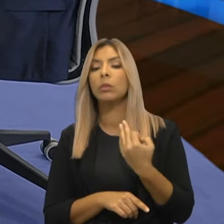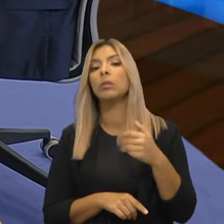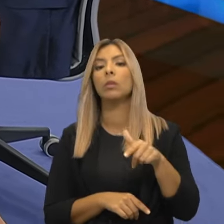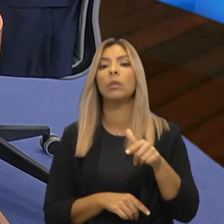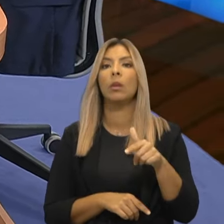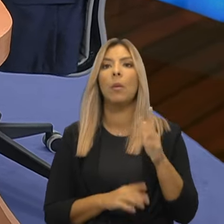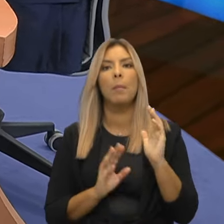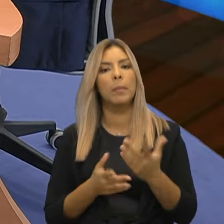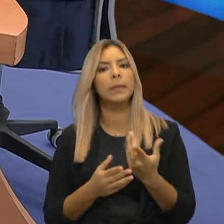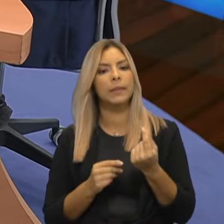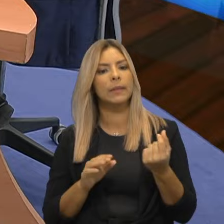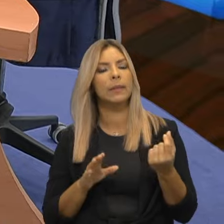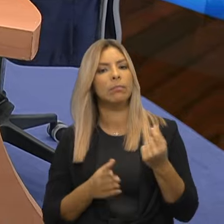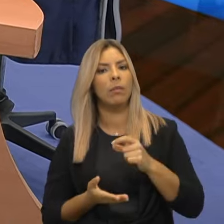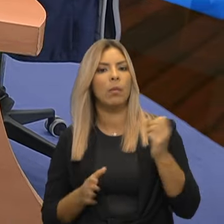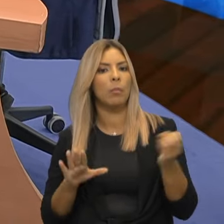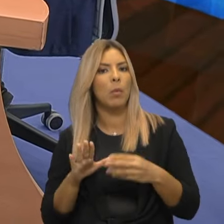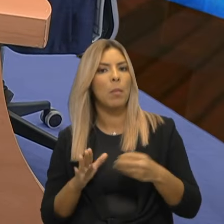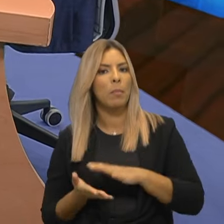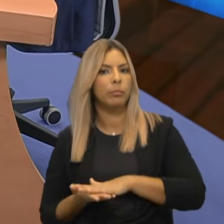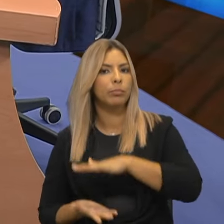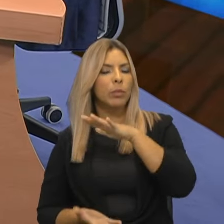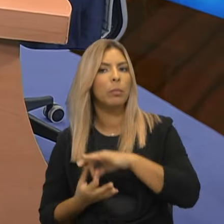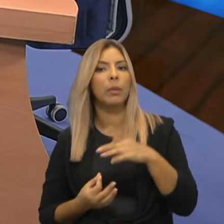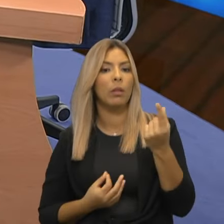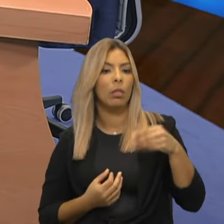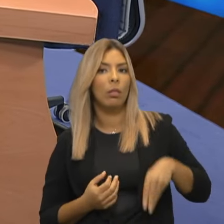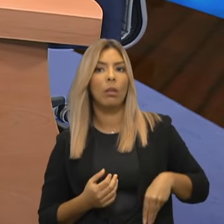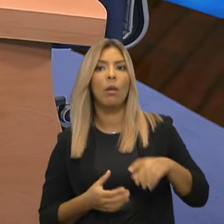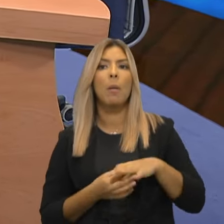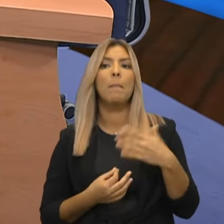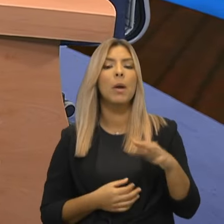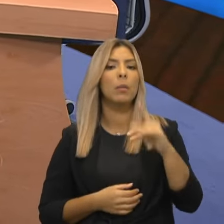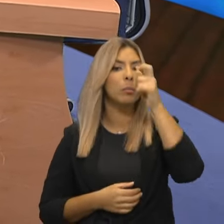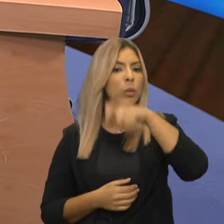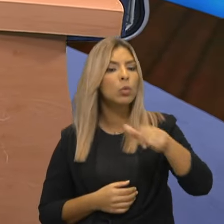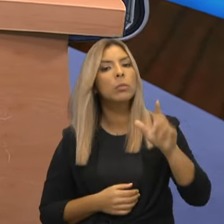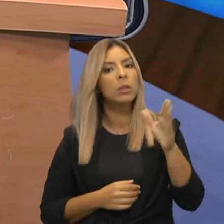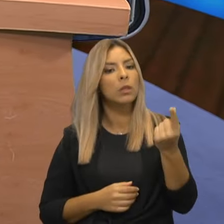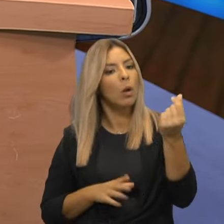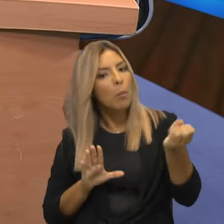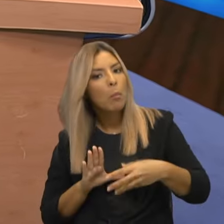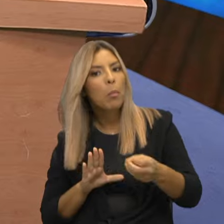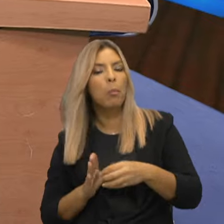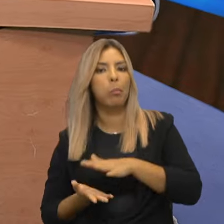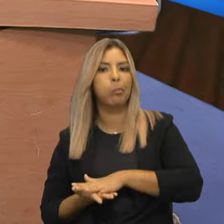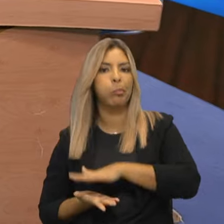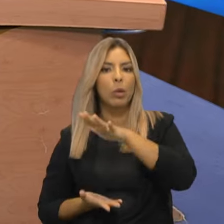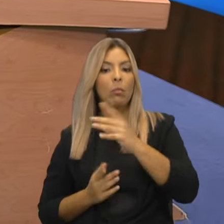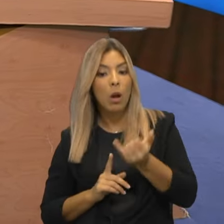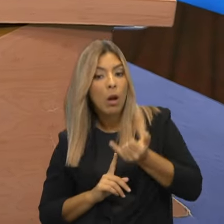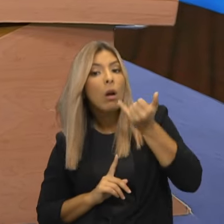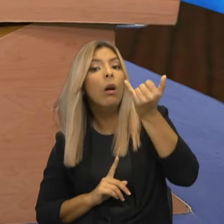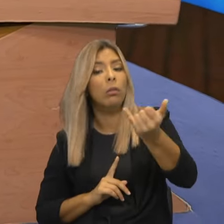almofadas financeiras, porque neste momento há mais dinheiro do bolo na carteira, mas as pessoas têm que começar a poupar, porque o ciclo seguinte vai